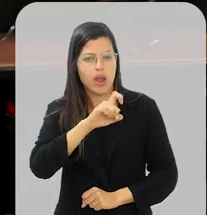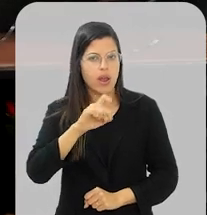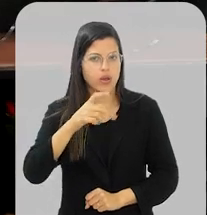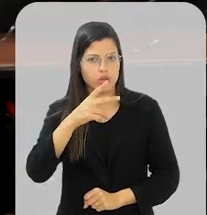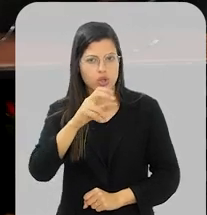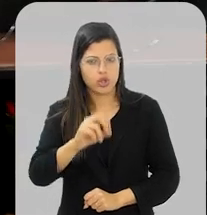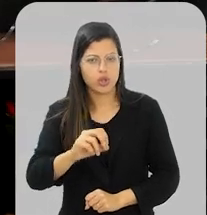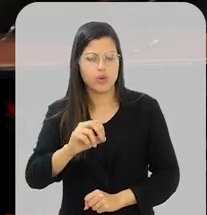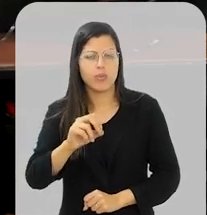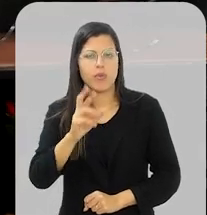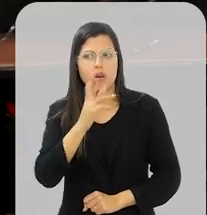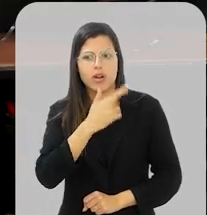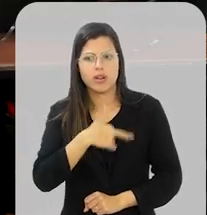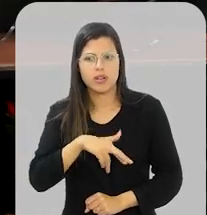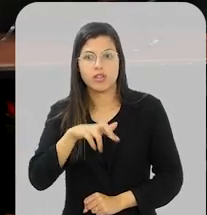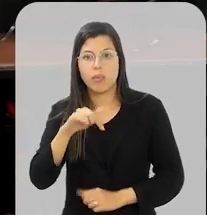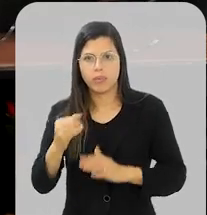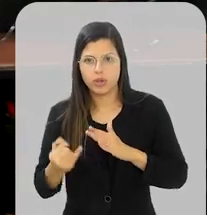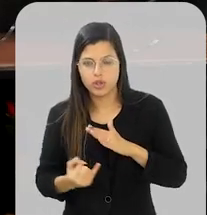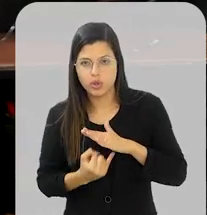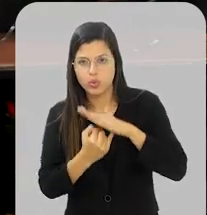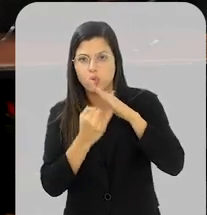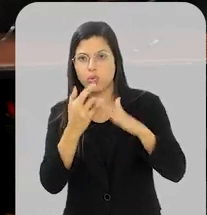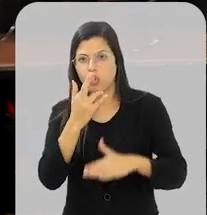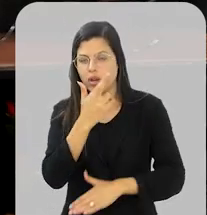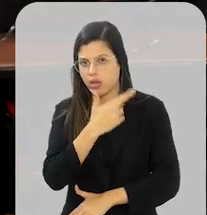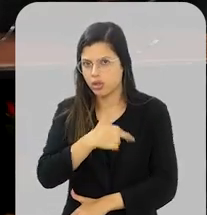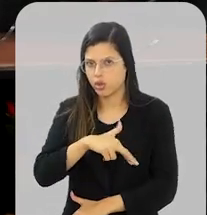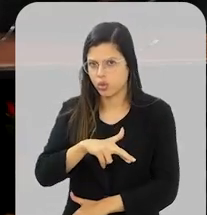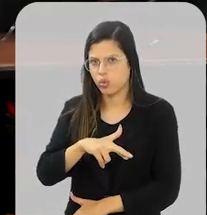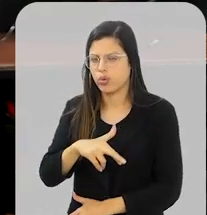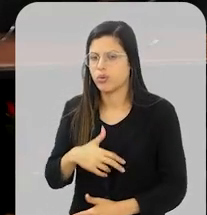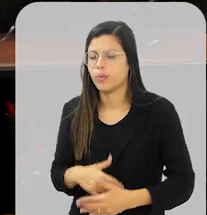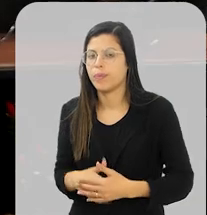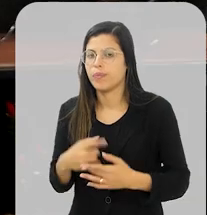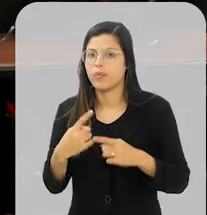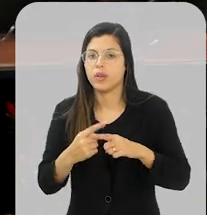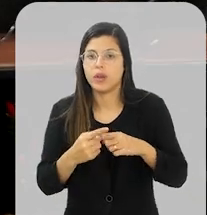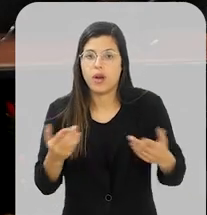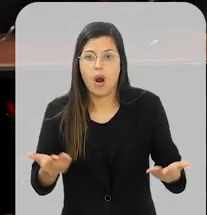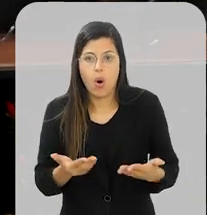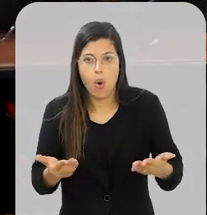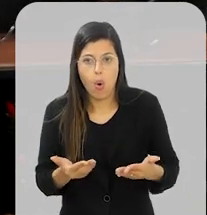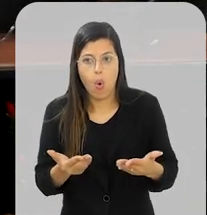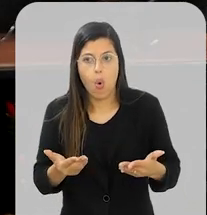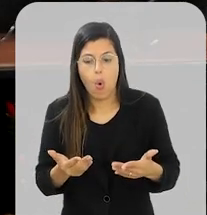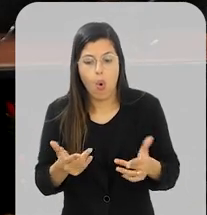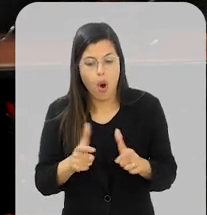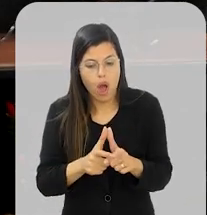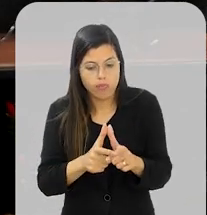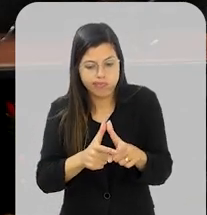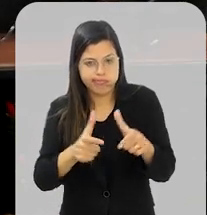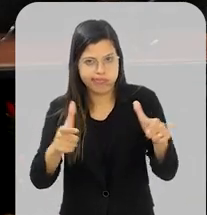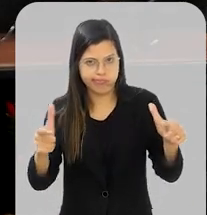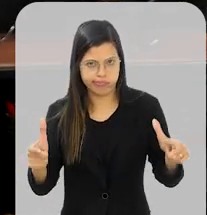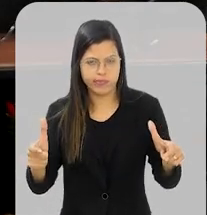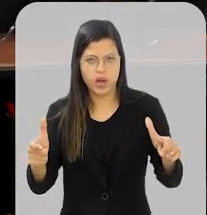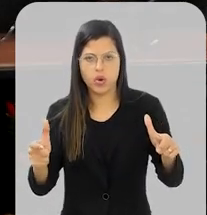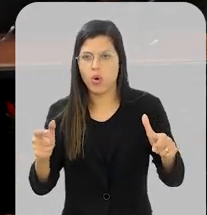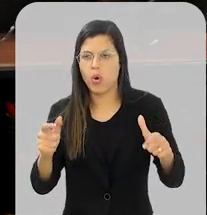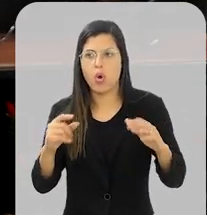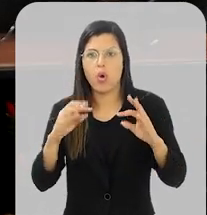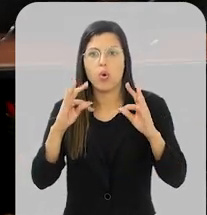Expo Religião para o Instituto Interreligioso Religare, porque agora nós estamos mais abrangentes. Nós